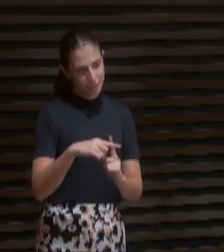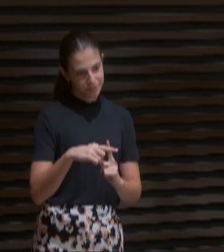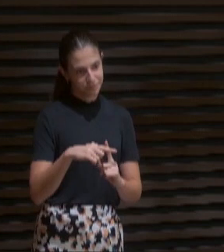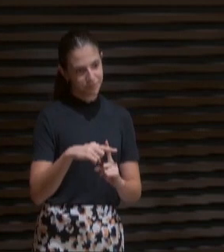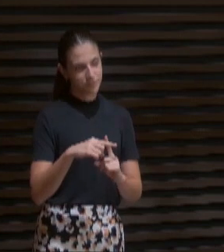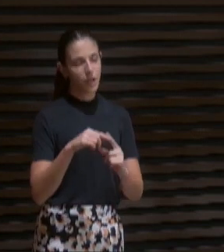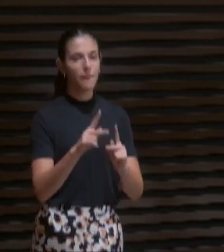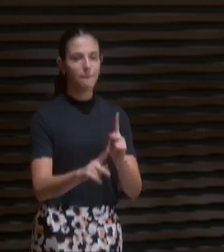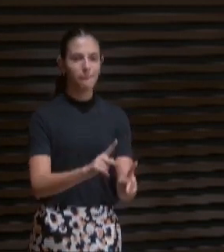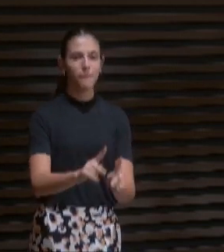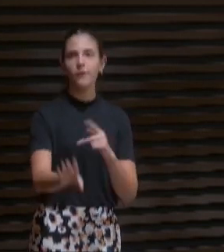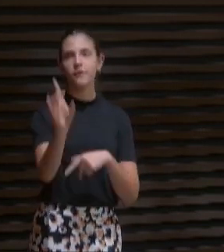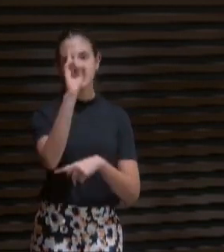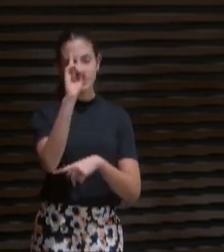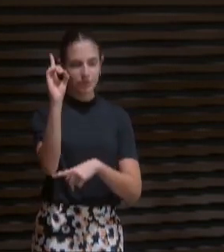povo de Deus,